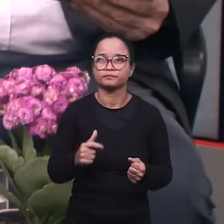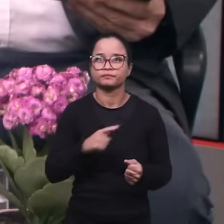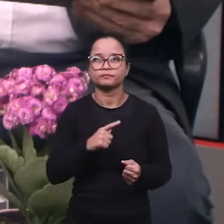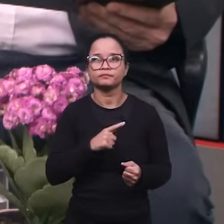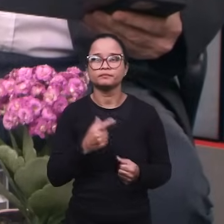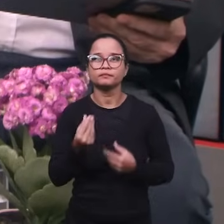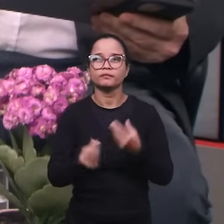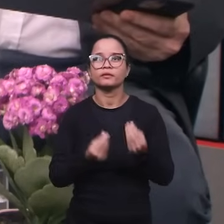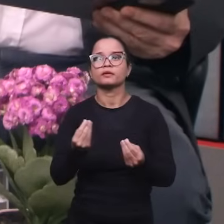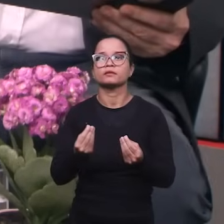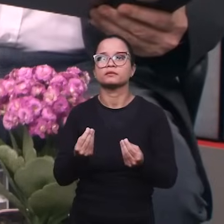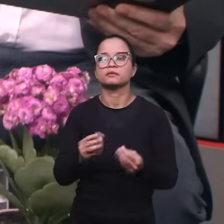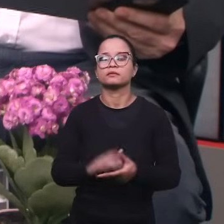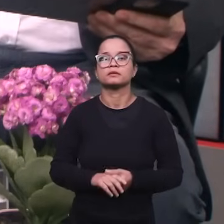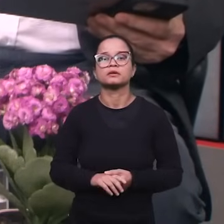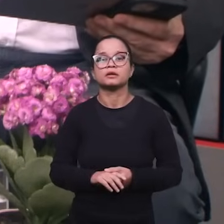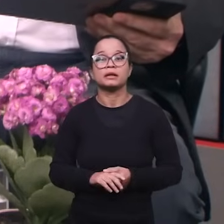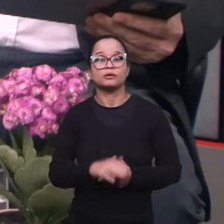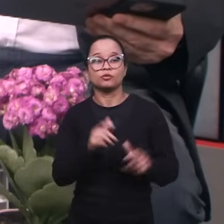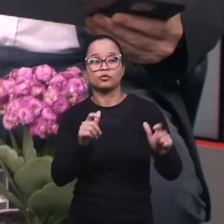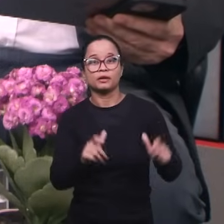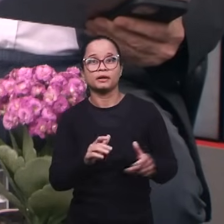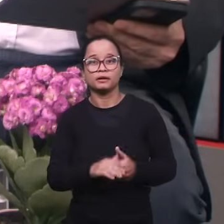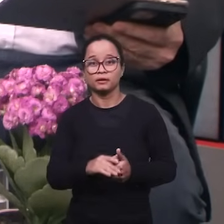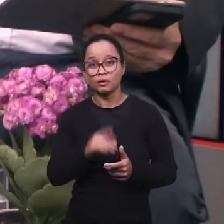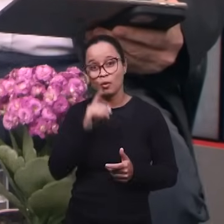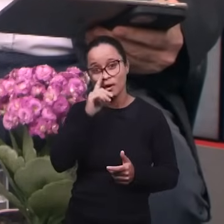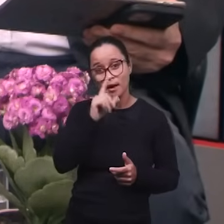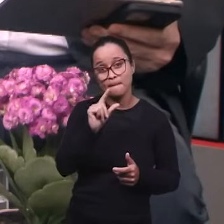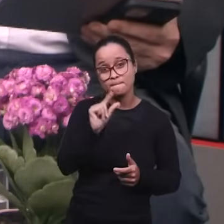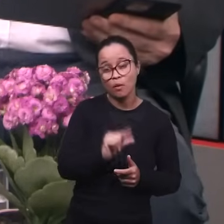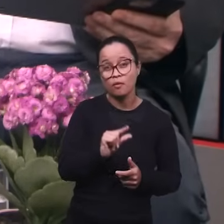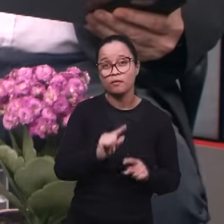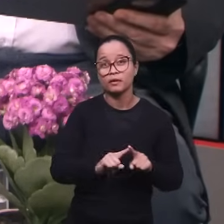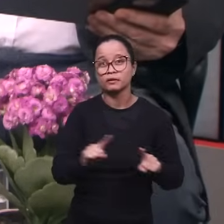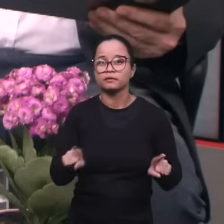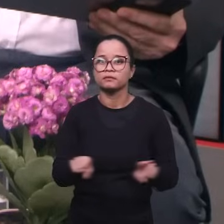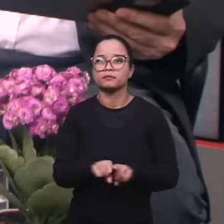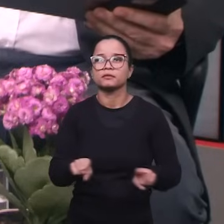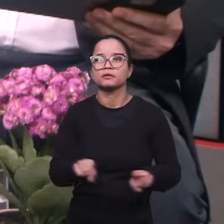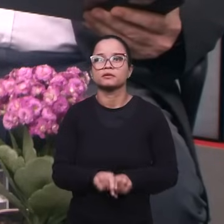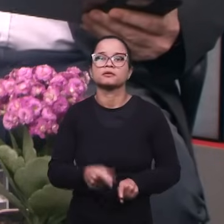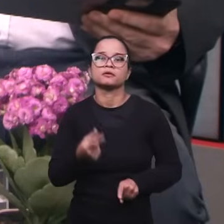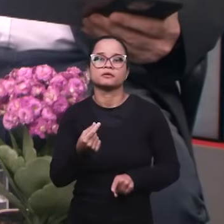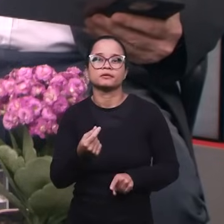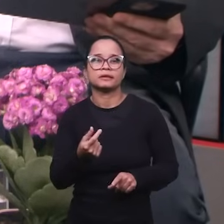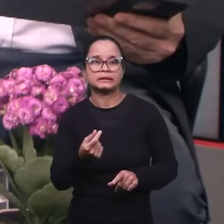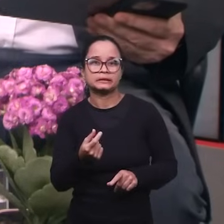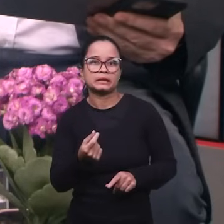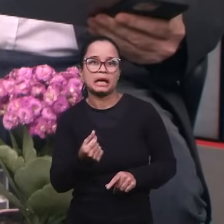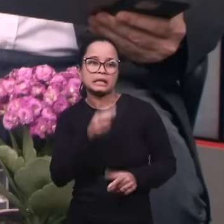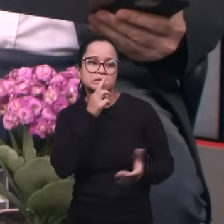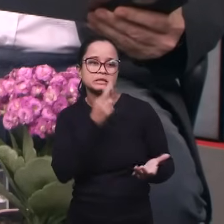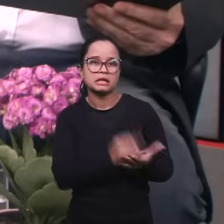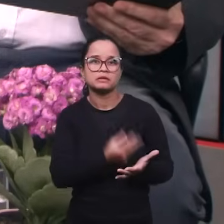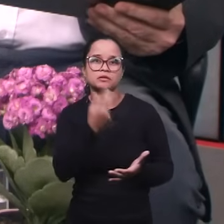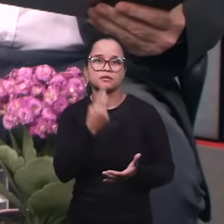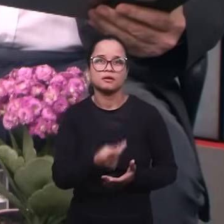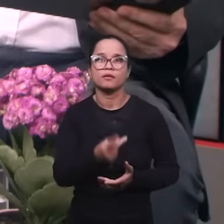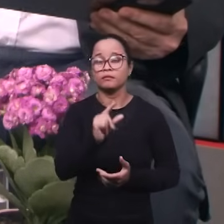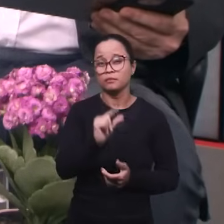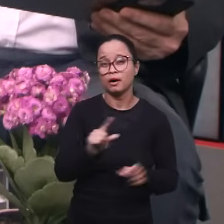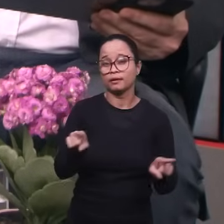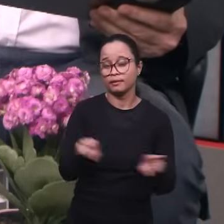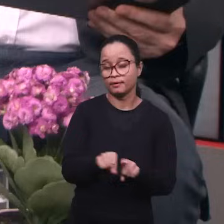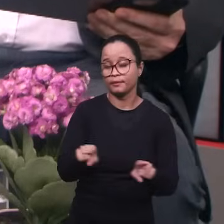conservador, que é a expressão que é utilizada, né? Um mercado onde o risco é menor, mas também a receita do seu investimento, o resultado do seu investimento,